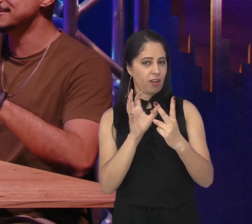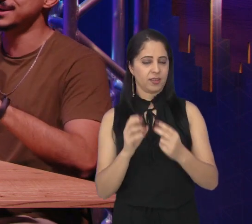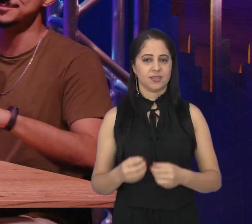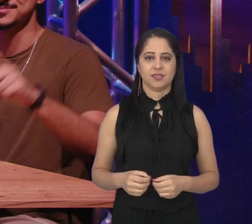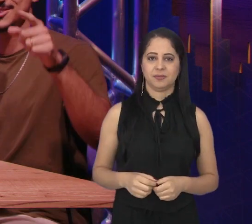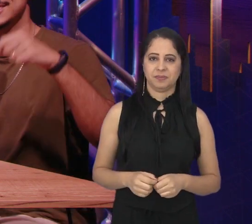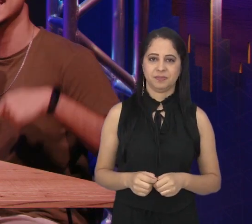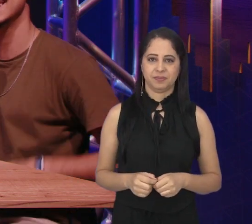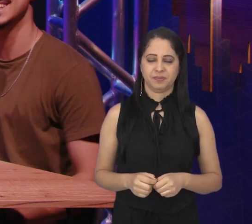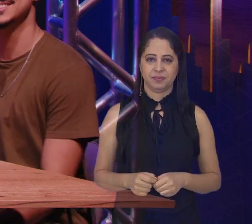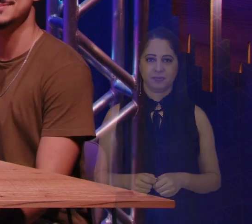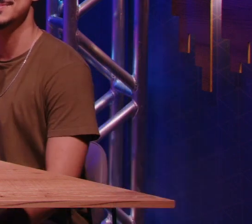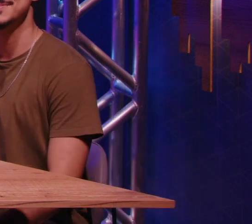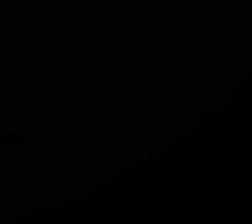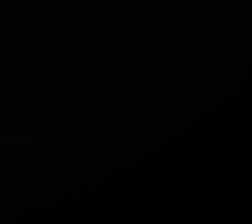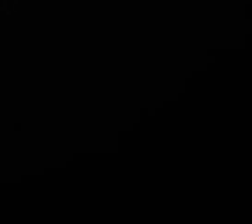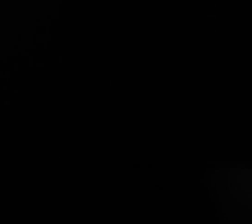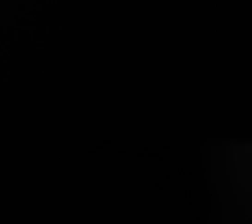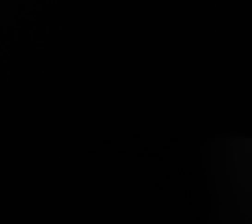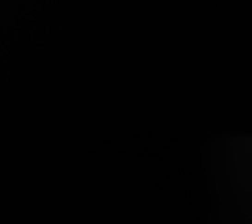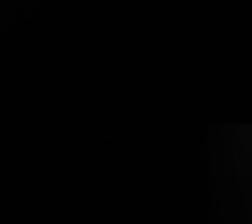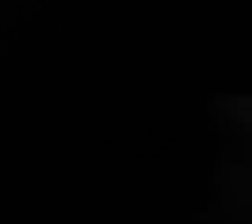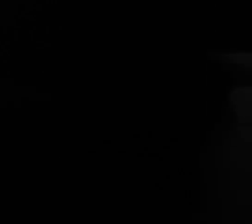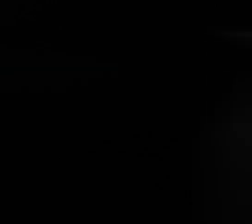power também. Não saia daí.